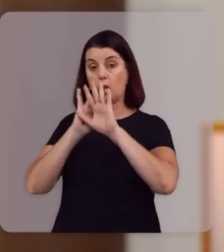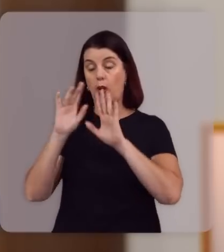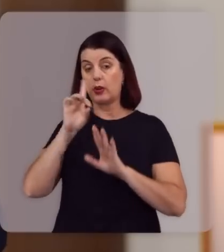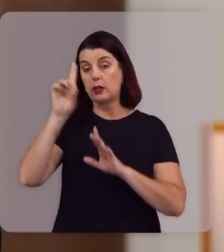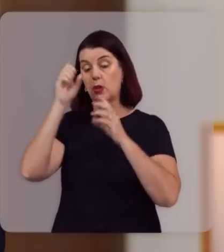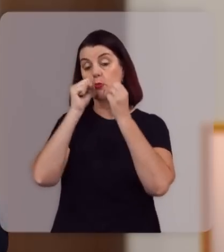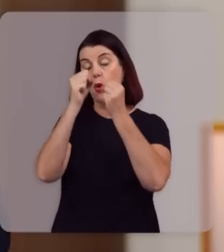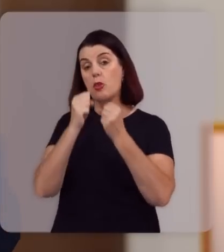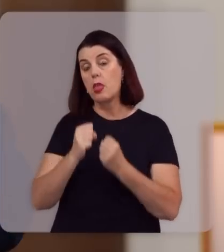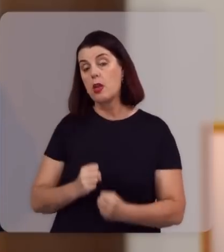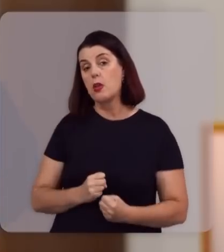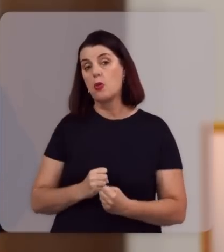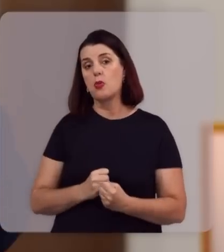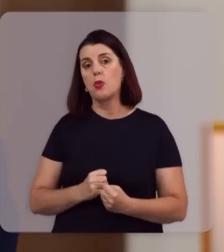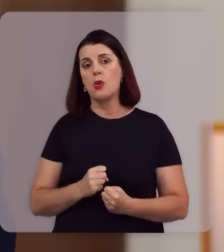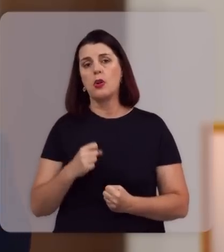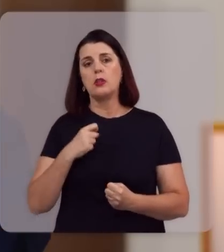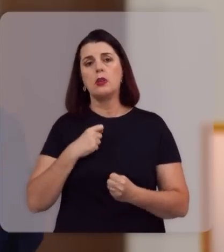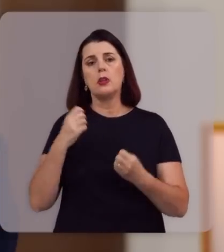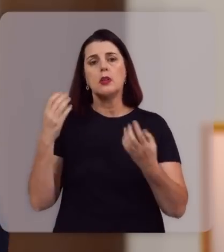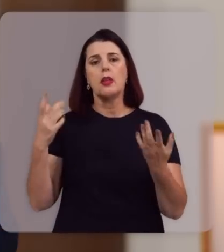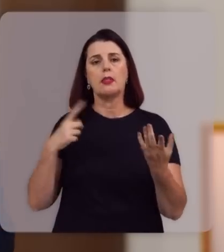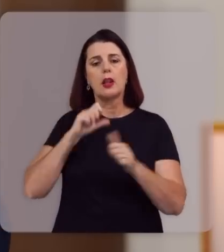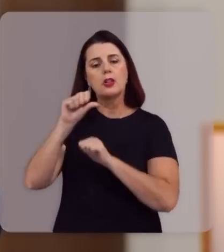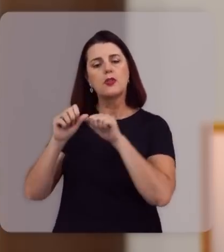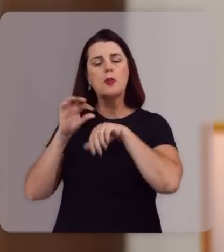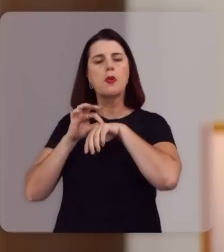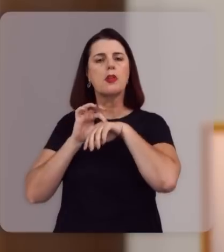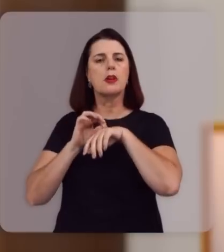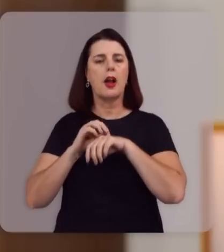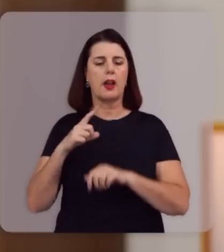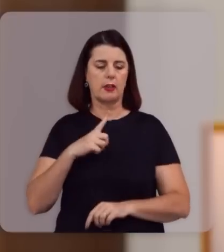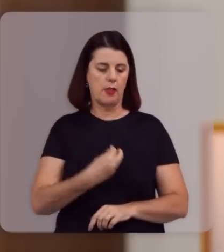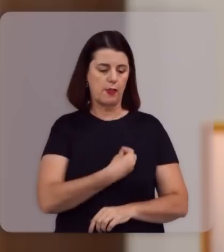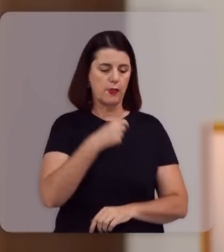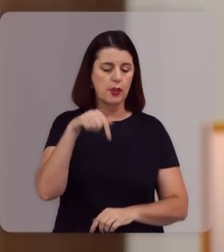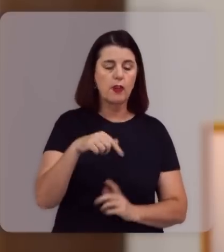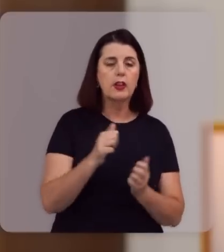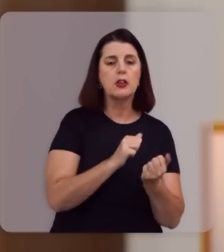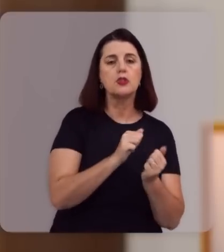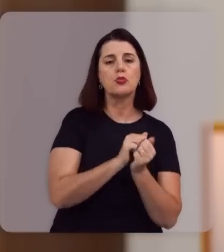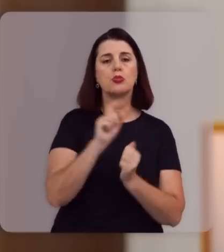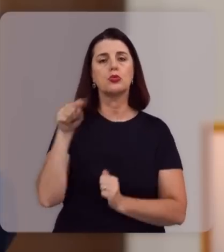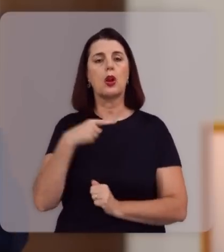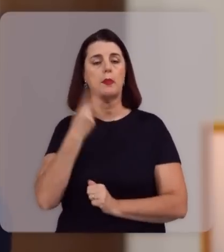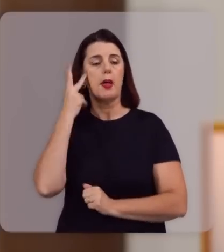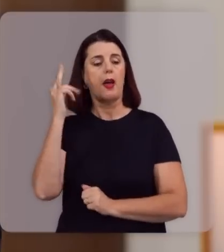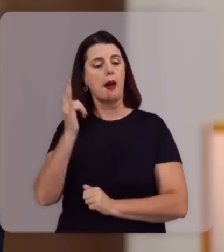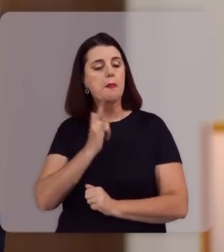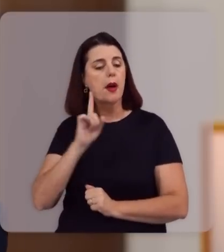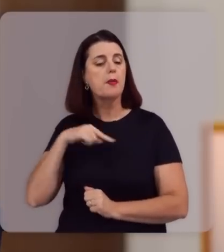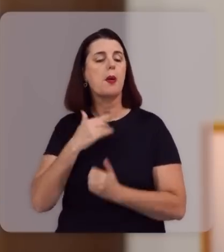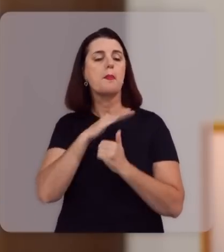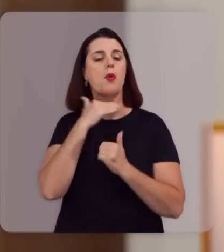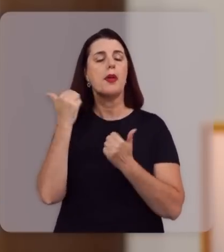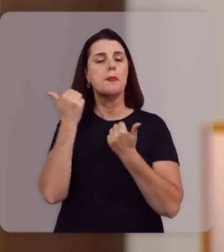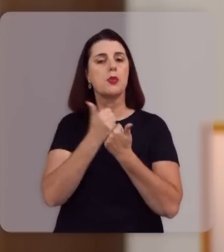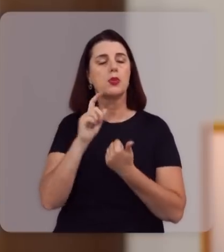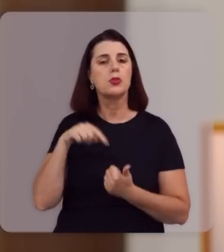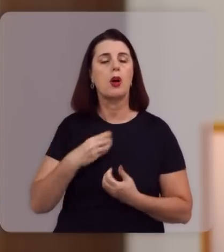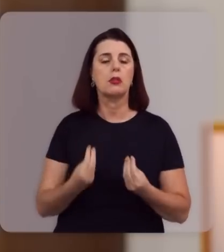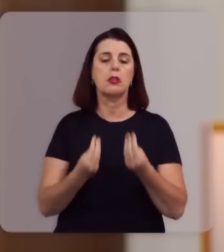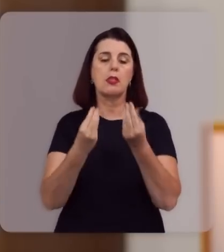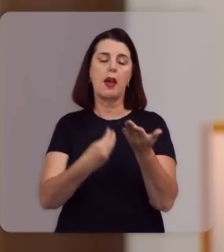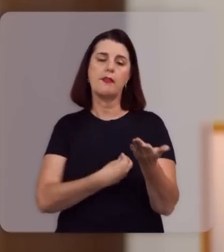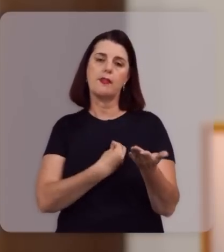Deus Todo-Poderoso, aquele que se esvaziou, que se fez carne e veio habitar entre nós para nos amar, para morrer por nós, para nos dar a